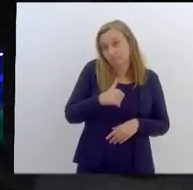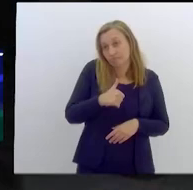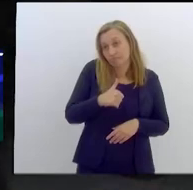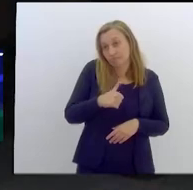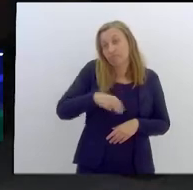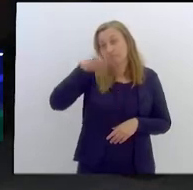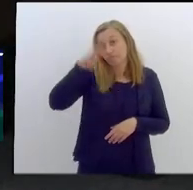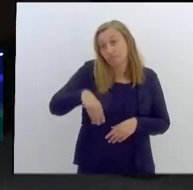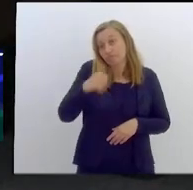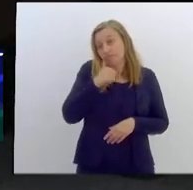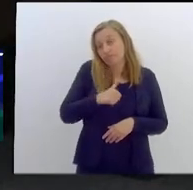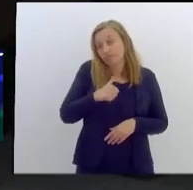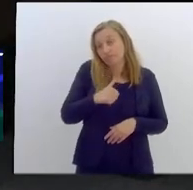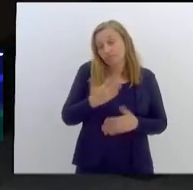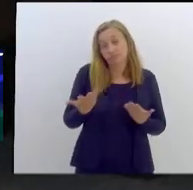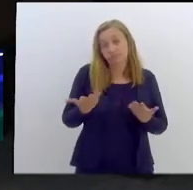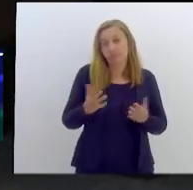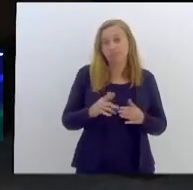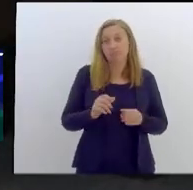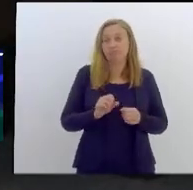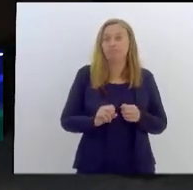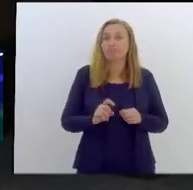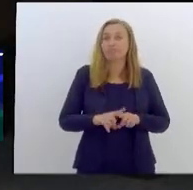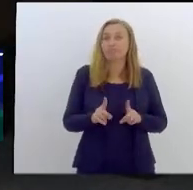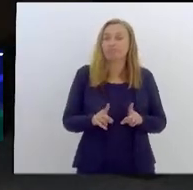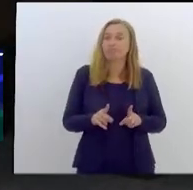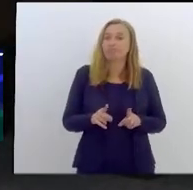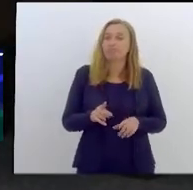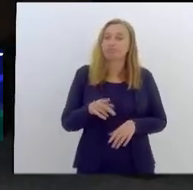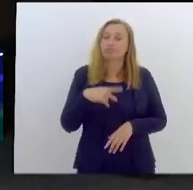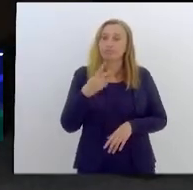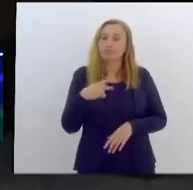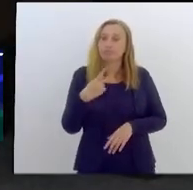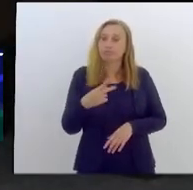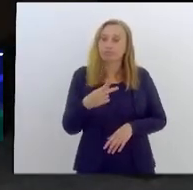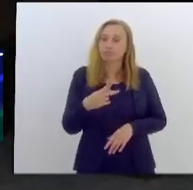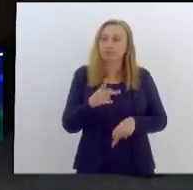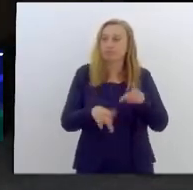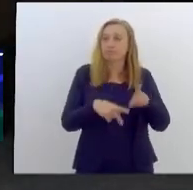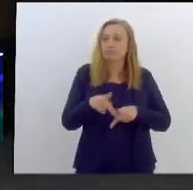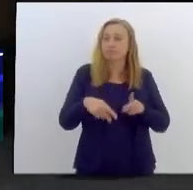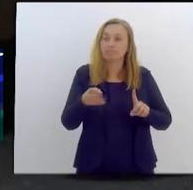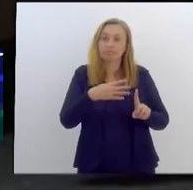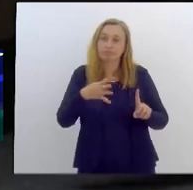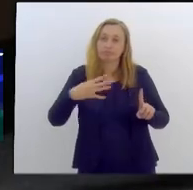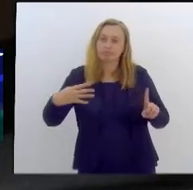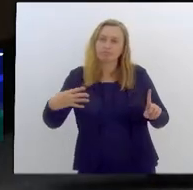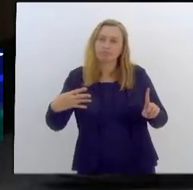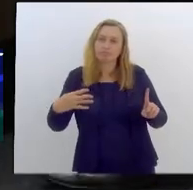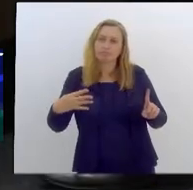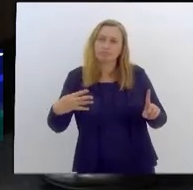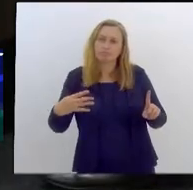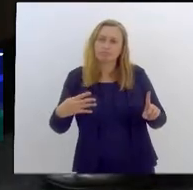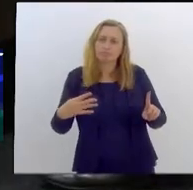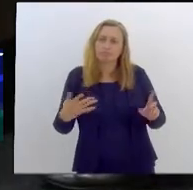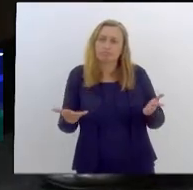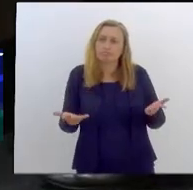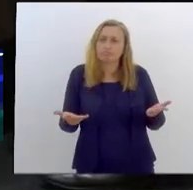a mulher que assume o programa. Mas, explicitamente aqui está escrito, população LGBTIA,